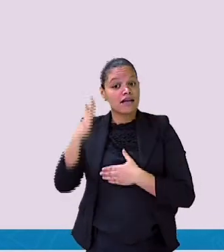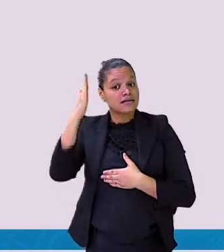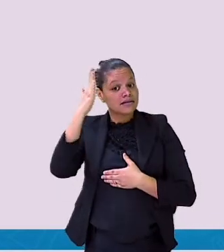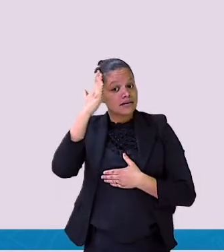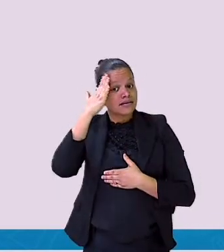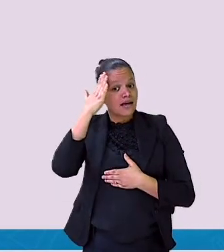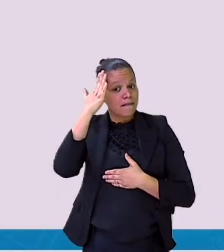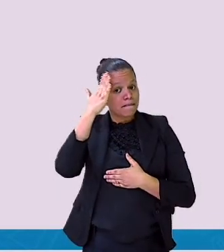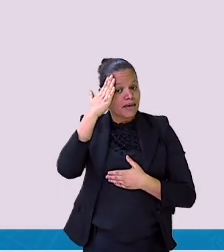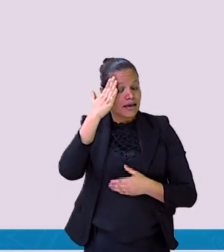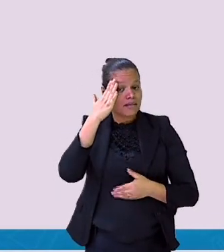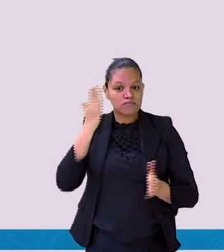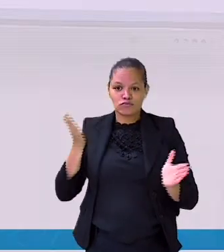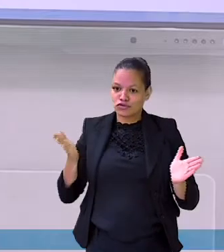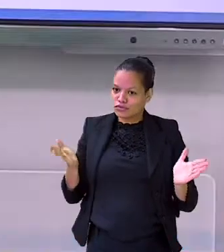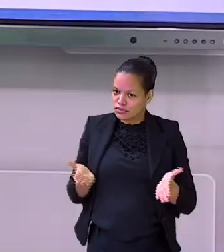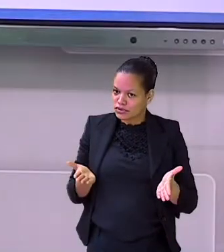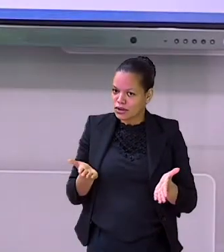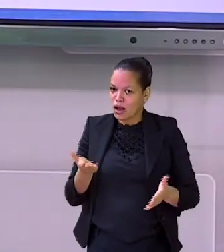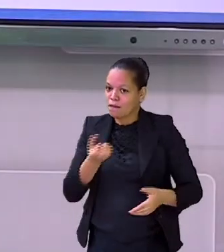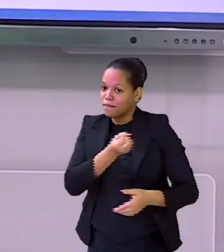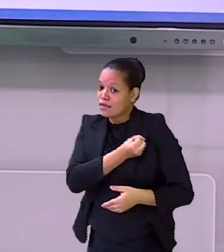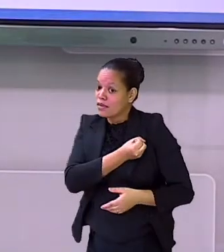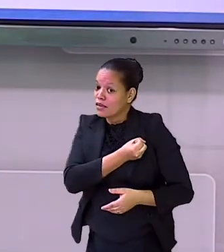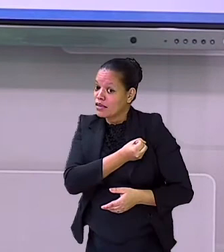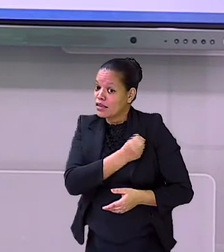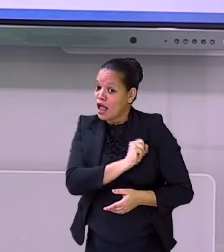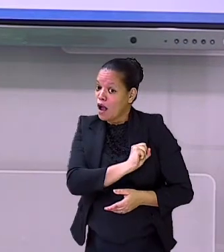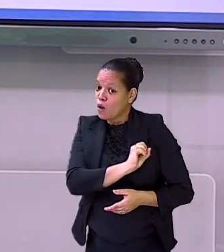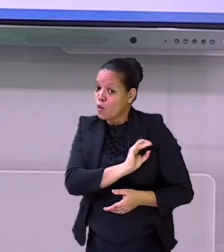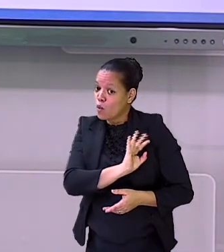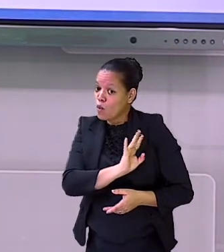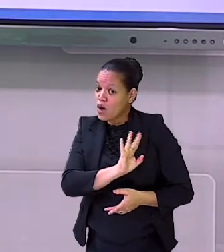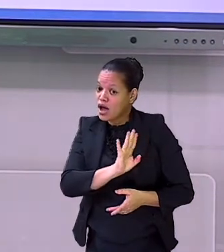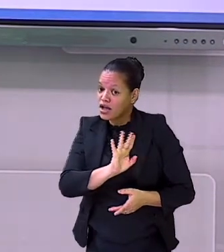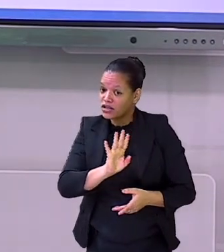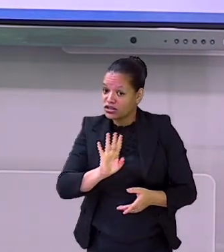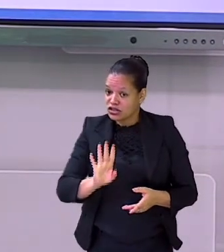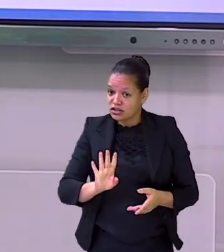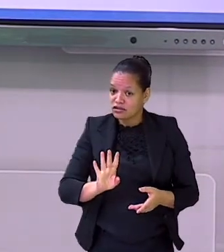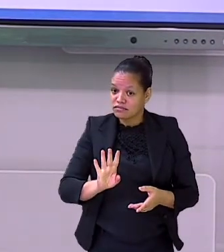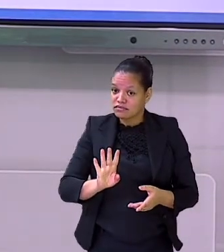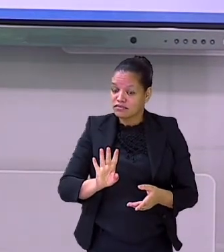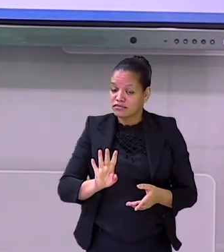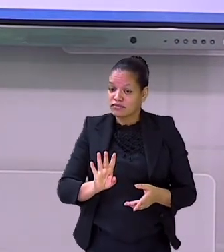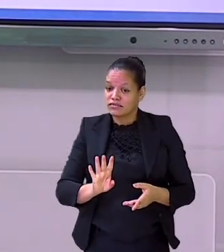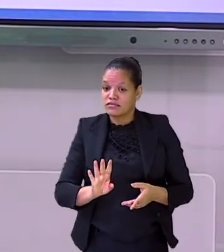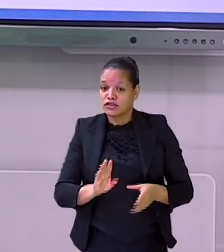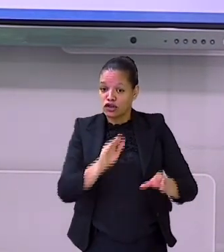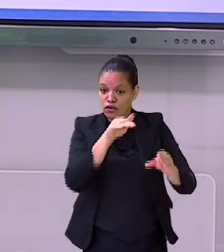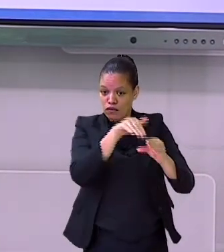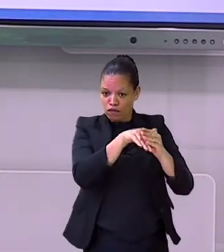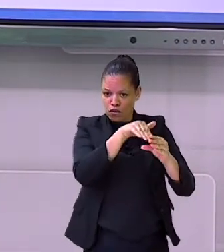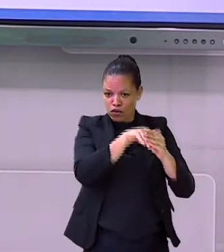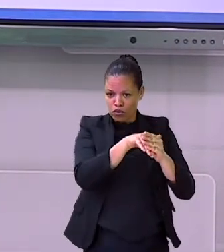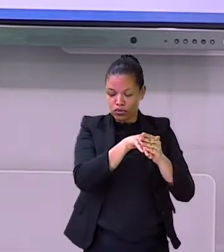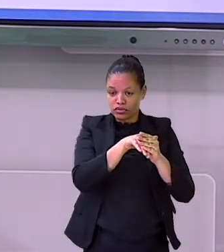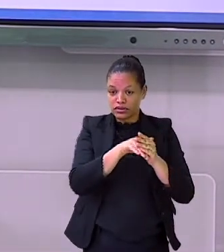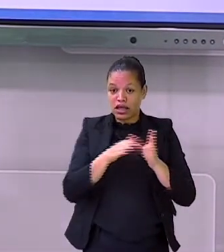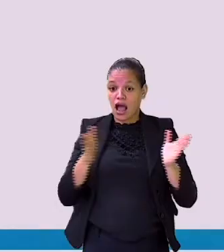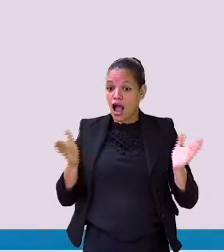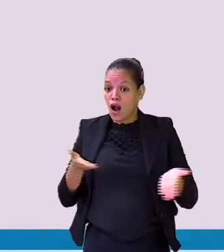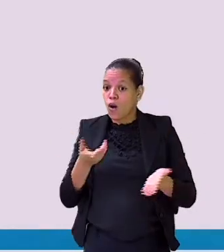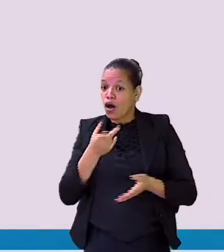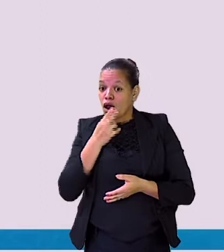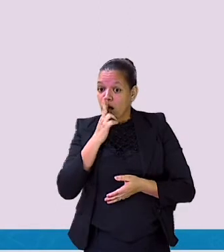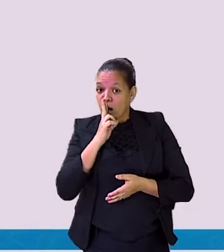dessa quantidade de votos, e olhando esse gráfico, nós vamos responder algumas questões de acordo lá